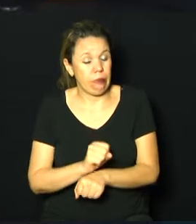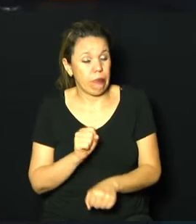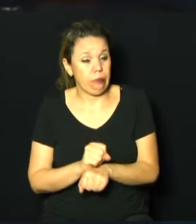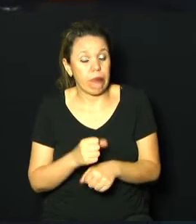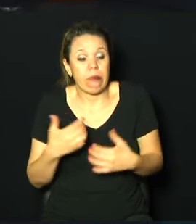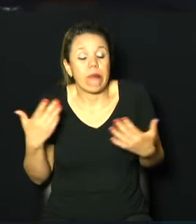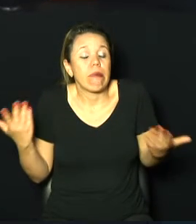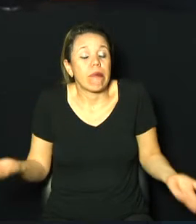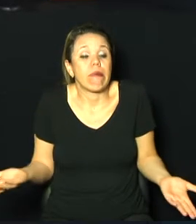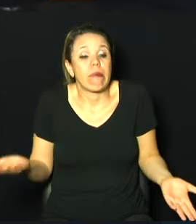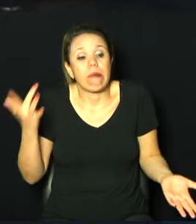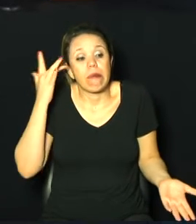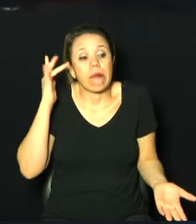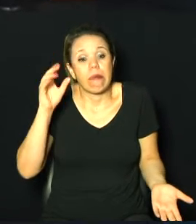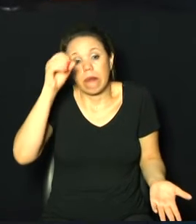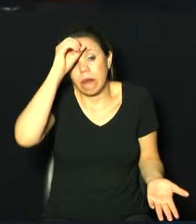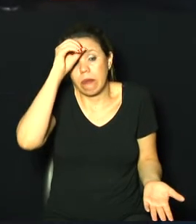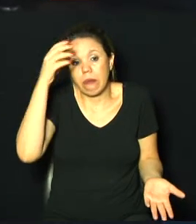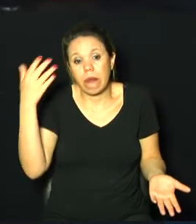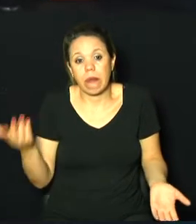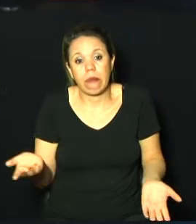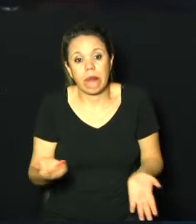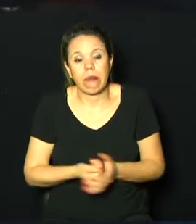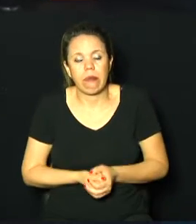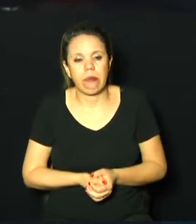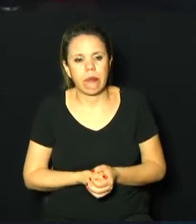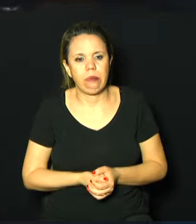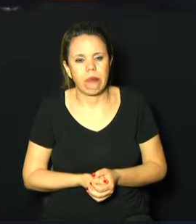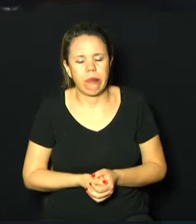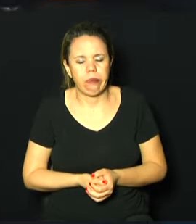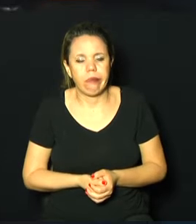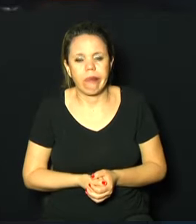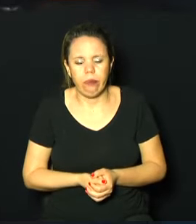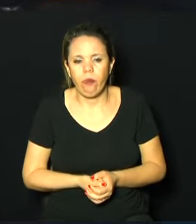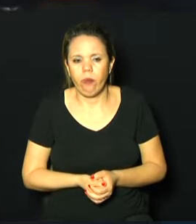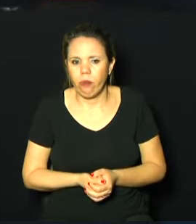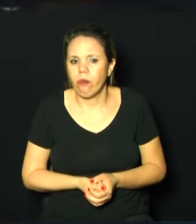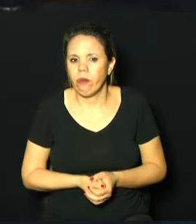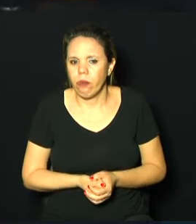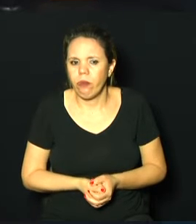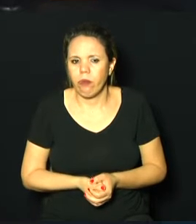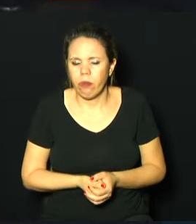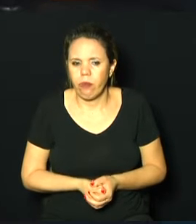como será, do como não será, mas de certa forma